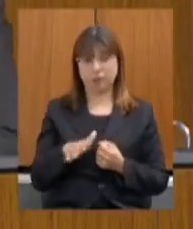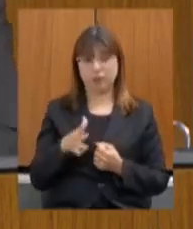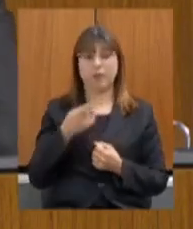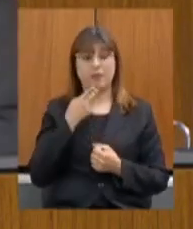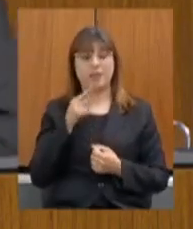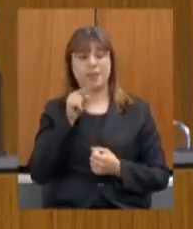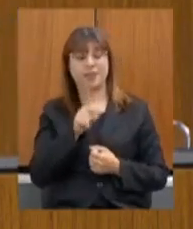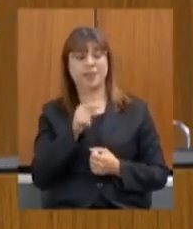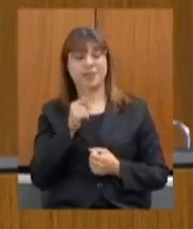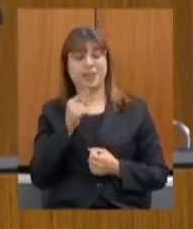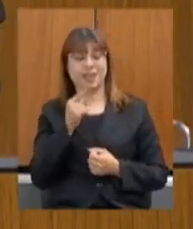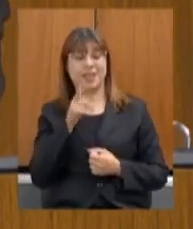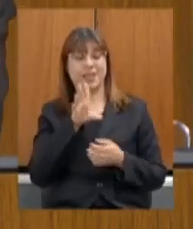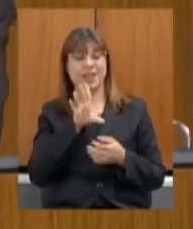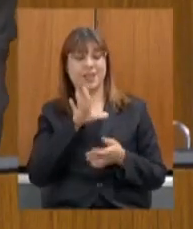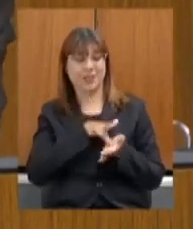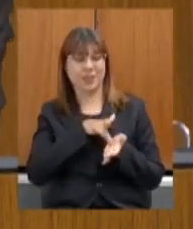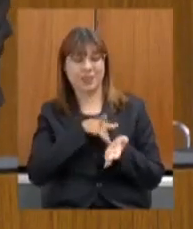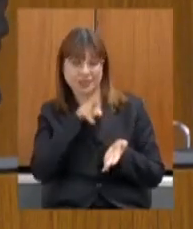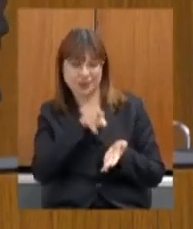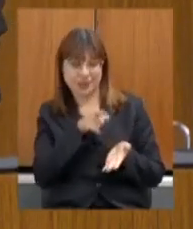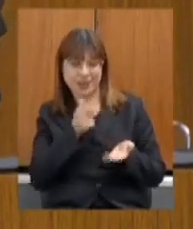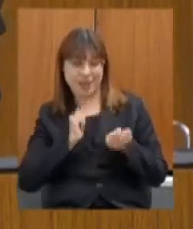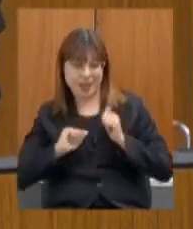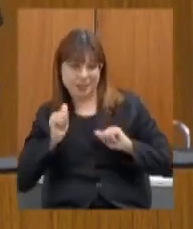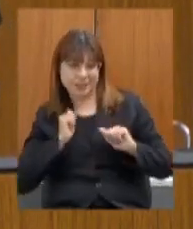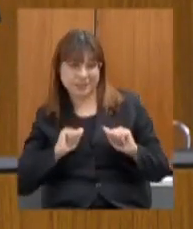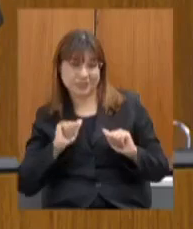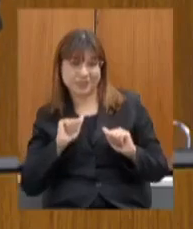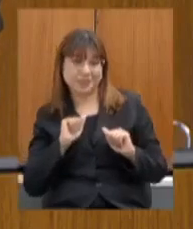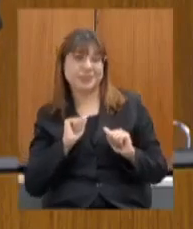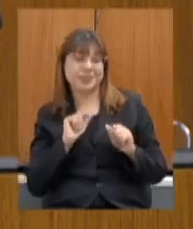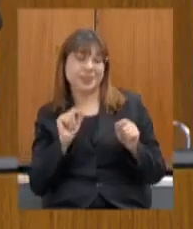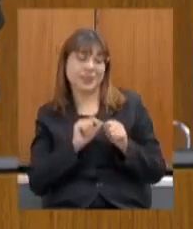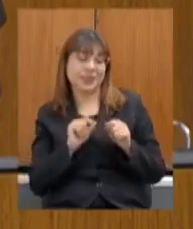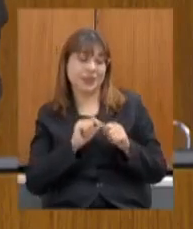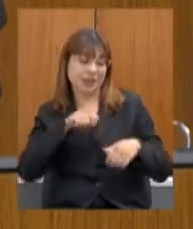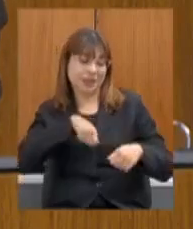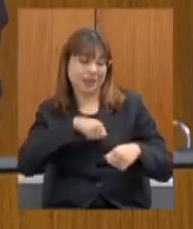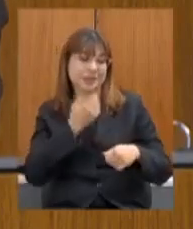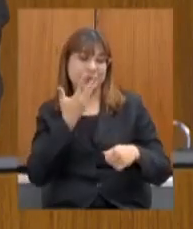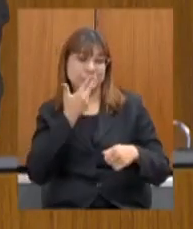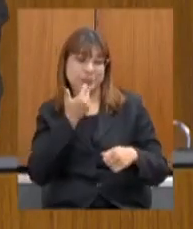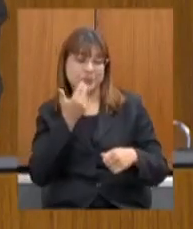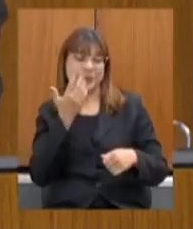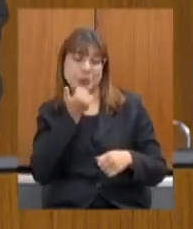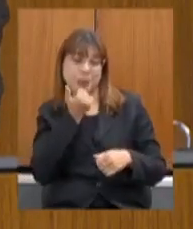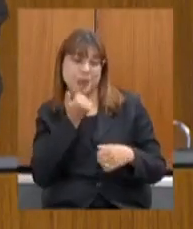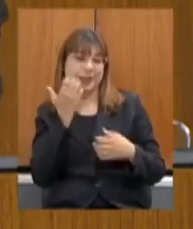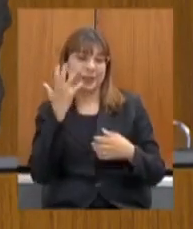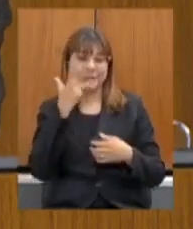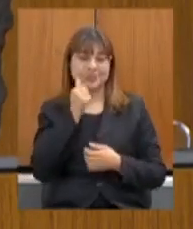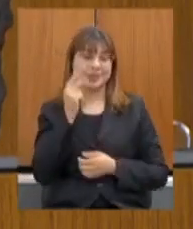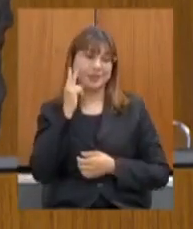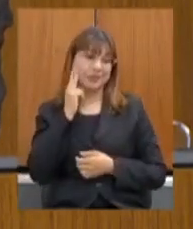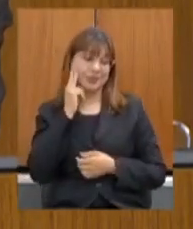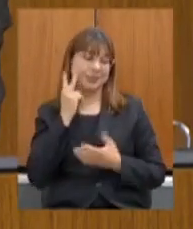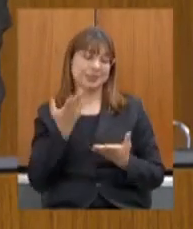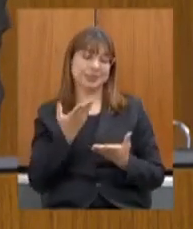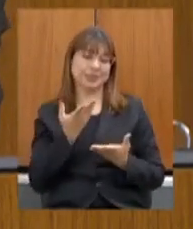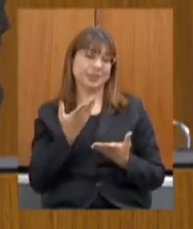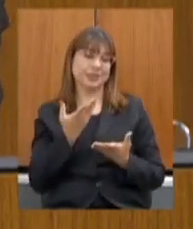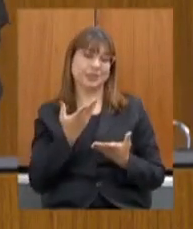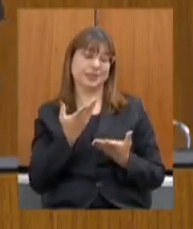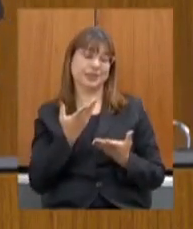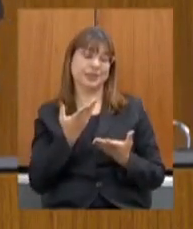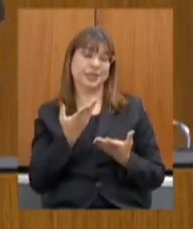conta que você é artista da Globo e fica em casa, fazendo pratos de culinária, tomando vinho, porque o Estado vai desabar.